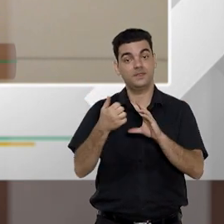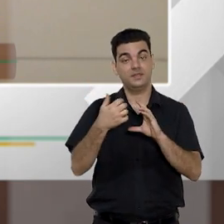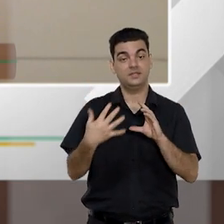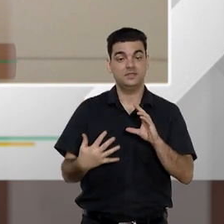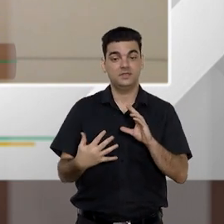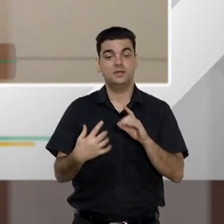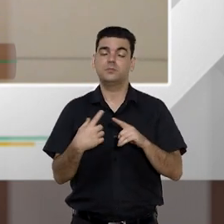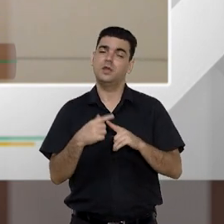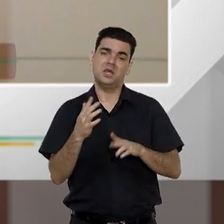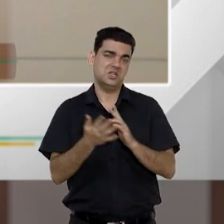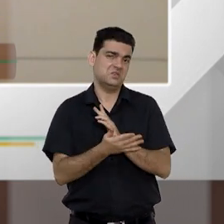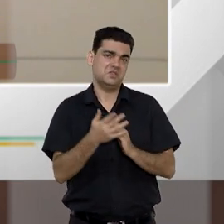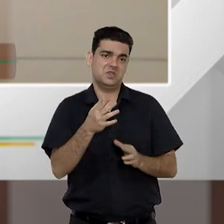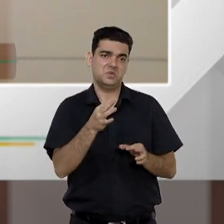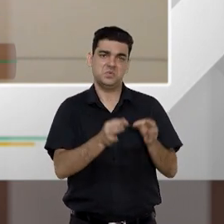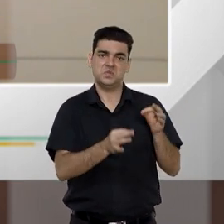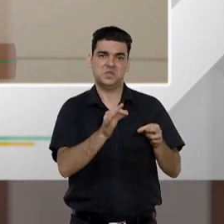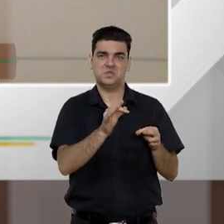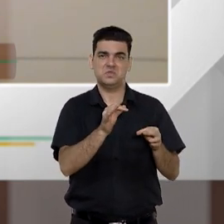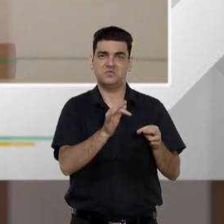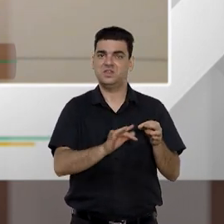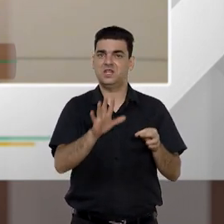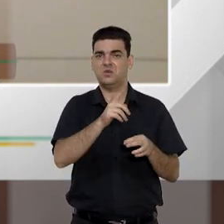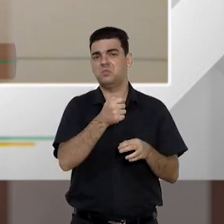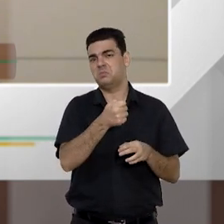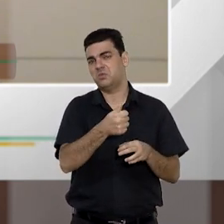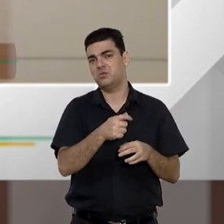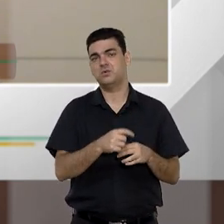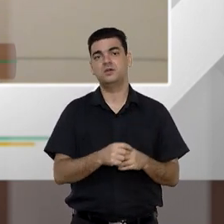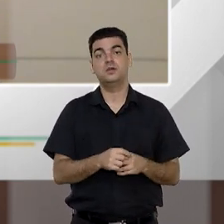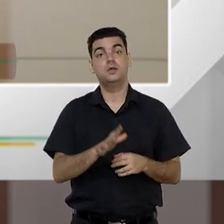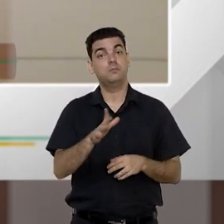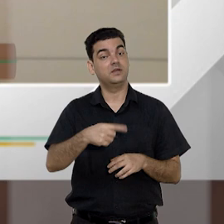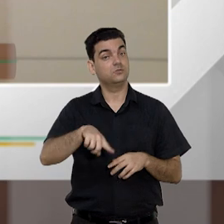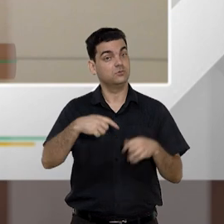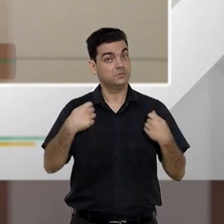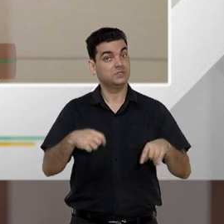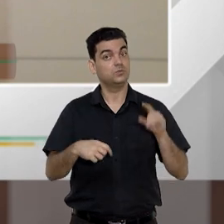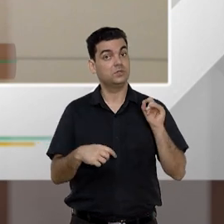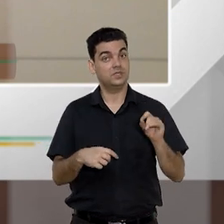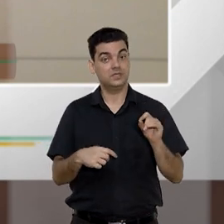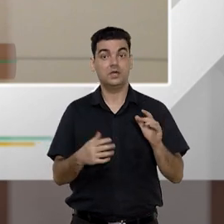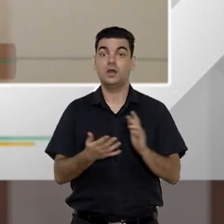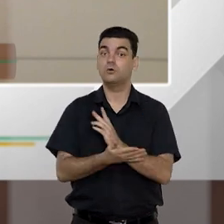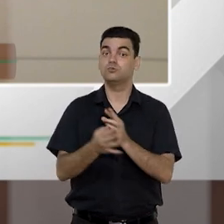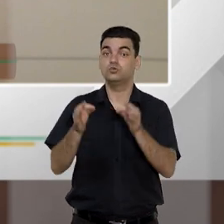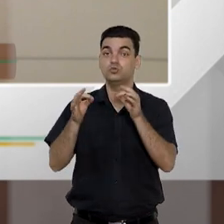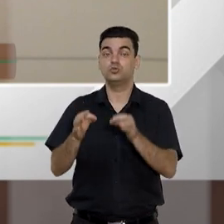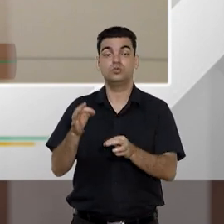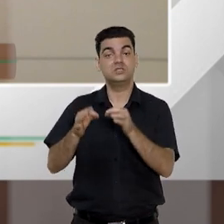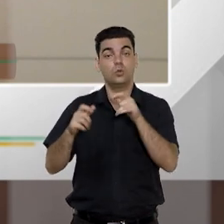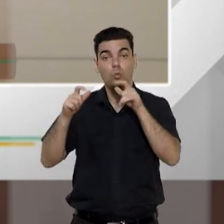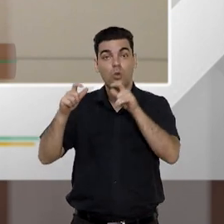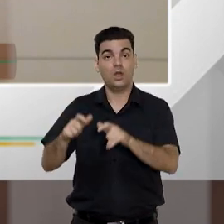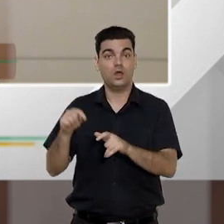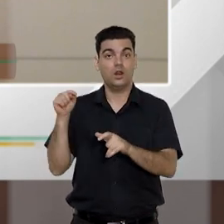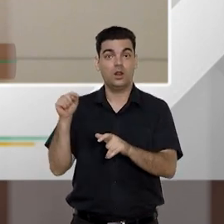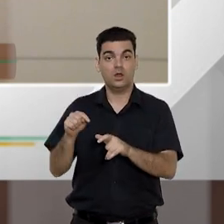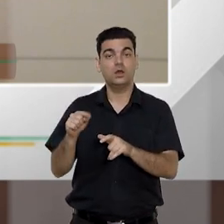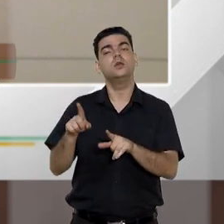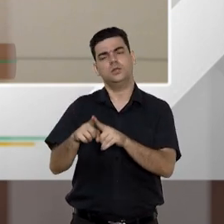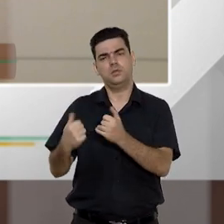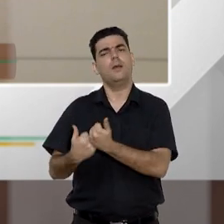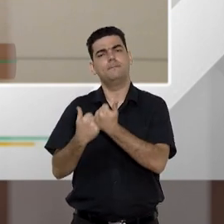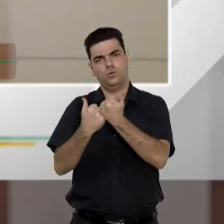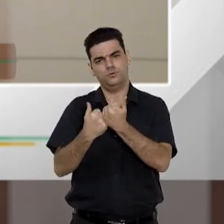de lado esse aspecto, às vezes podemos ter poucos juízos, juizados federais, mas também é necessário que tenhamos, juízes